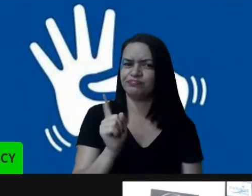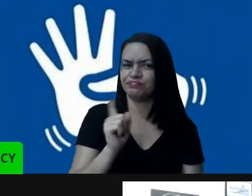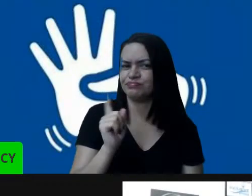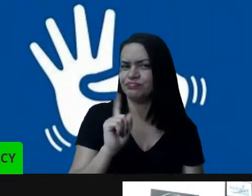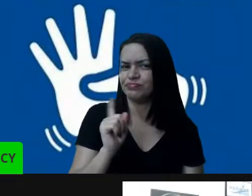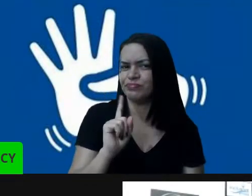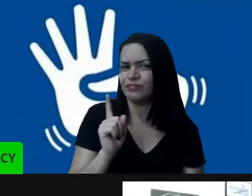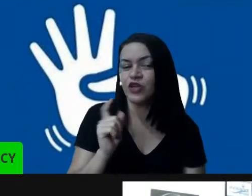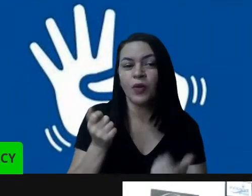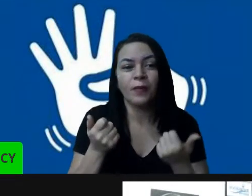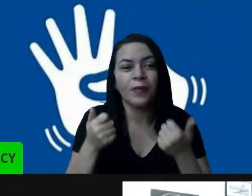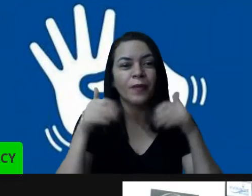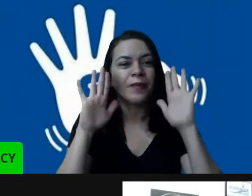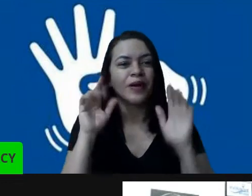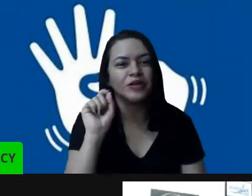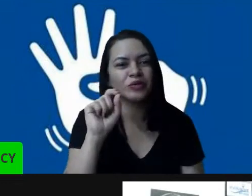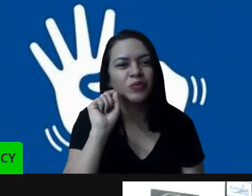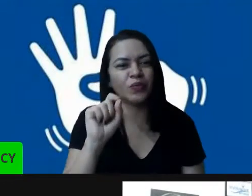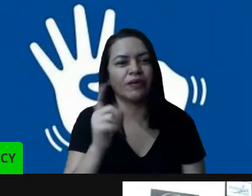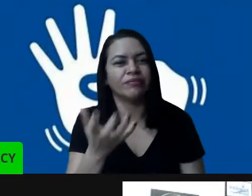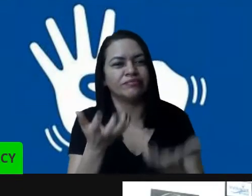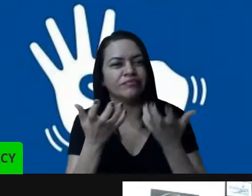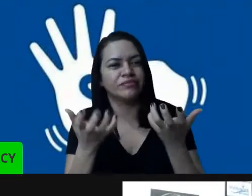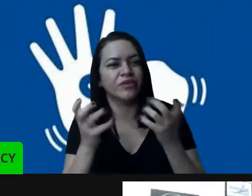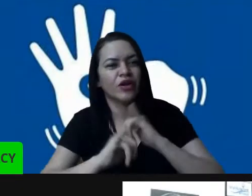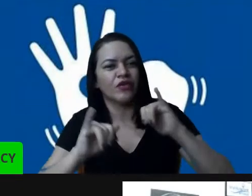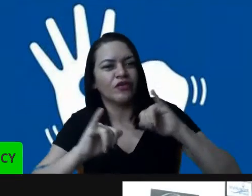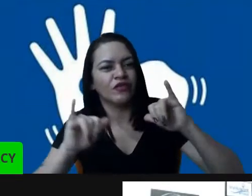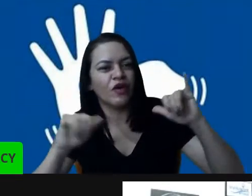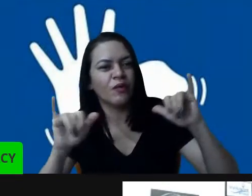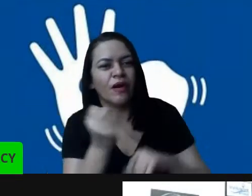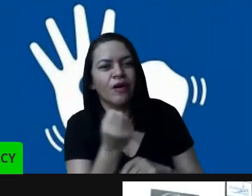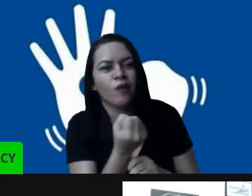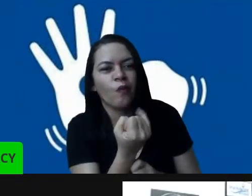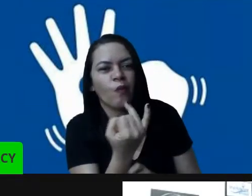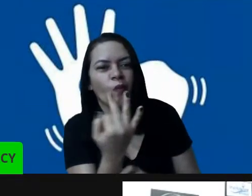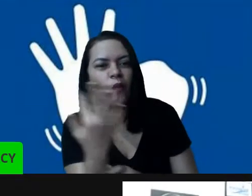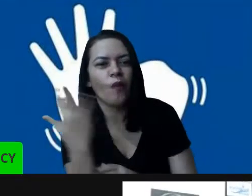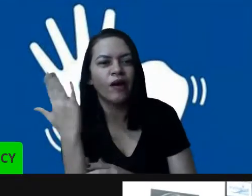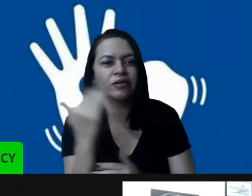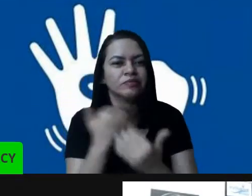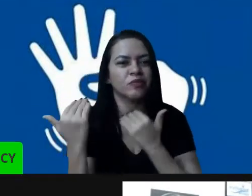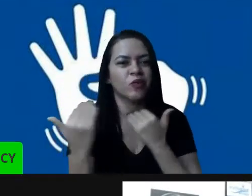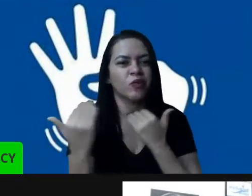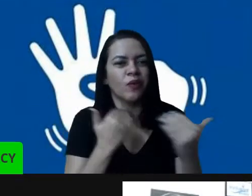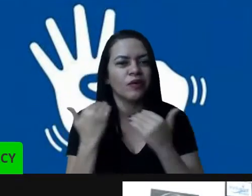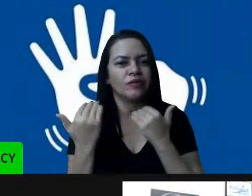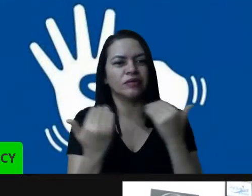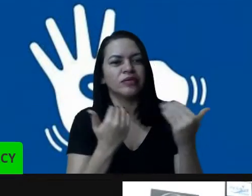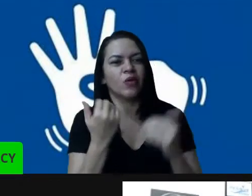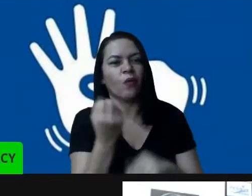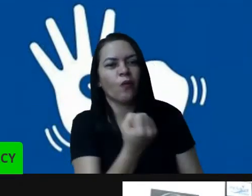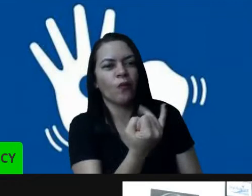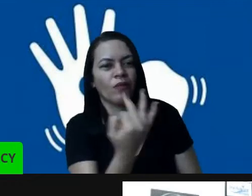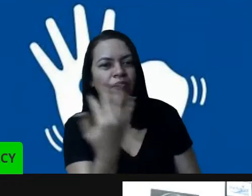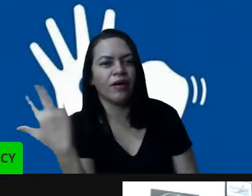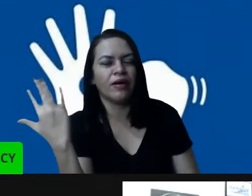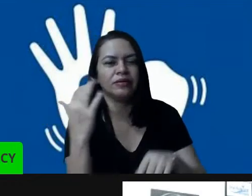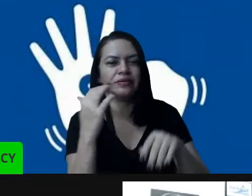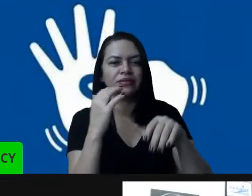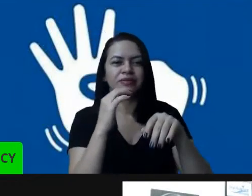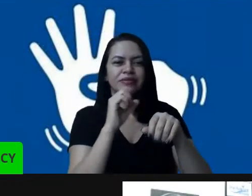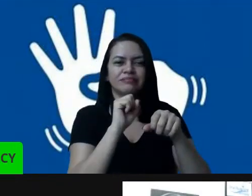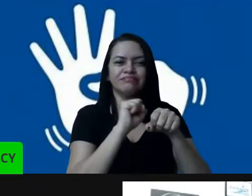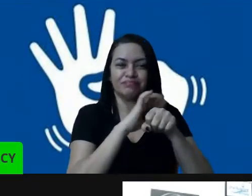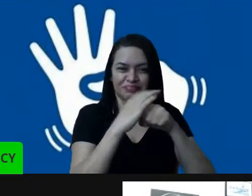tentem informar quantidade de mortos, quantidade de curados, isso eu falo em questão da pandemia,